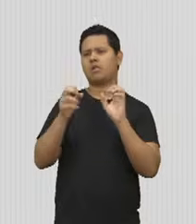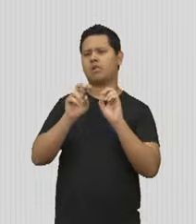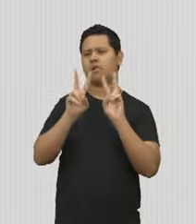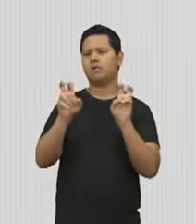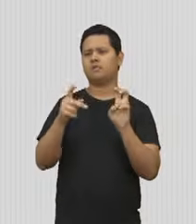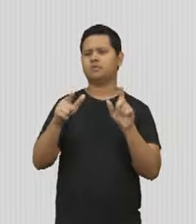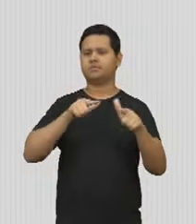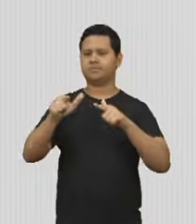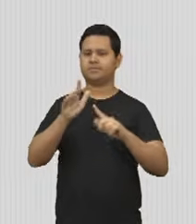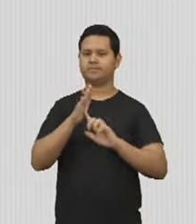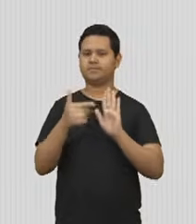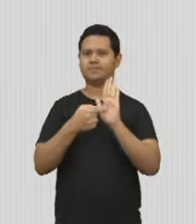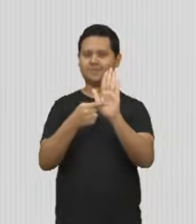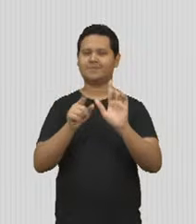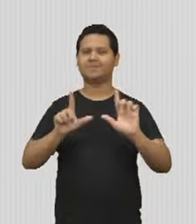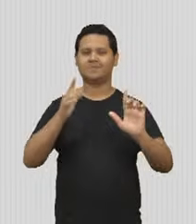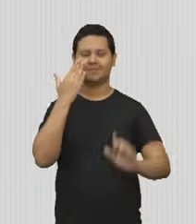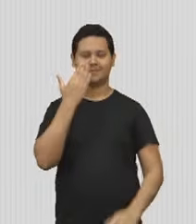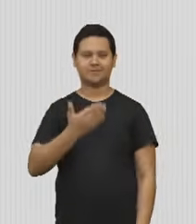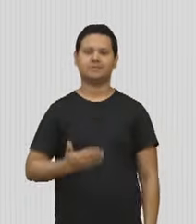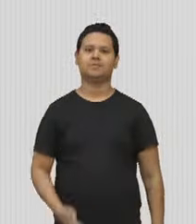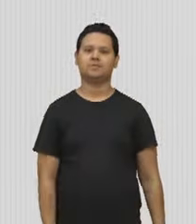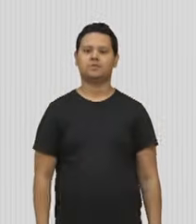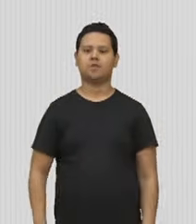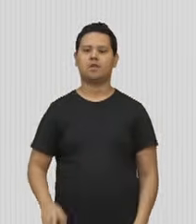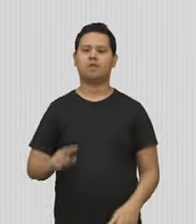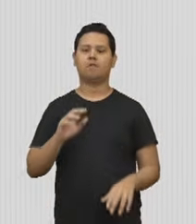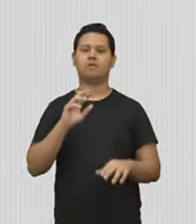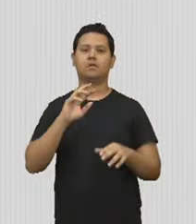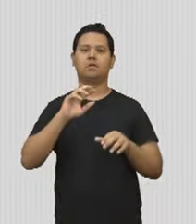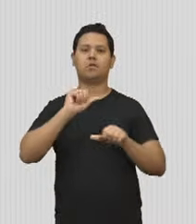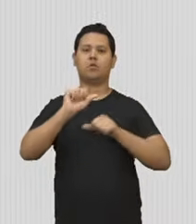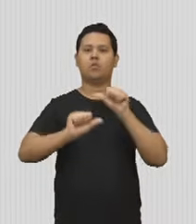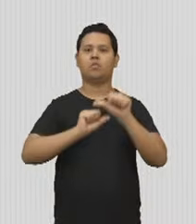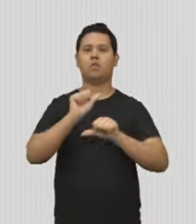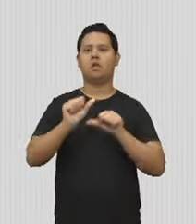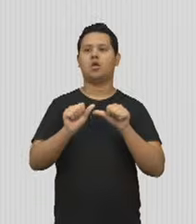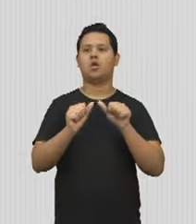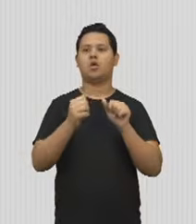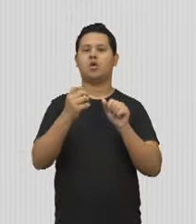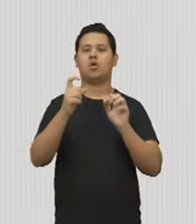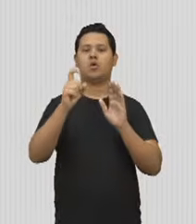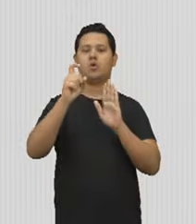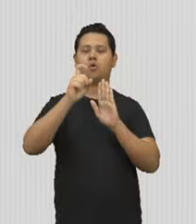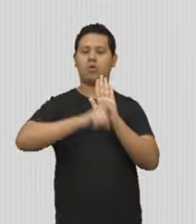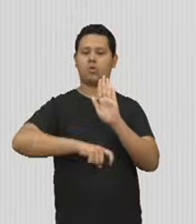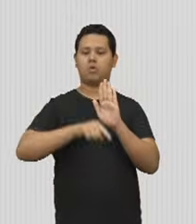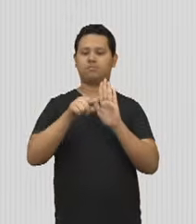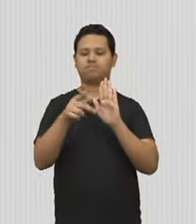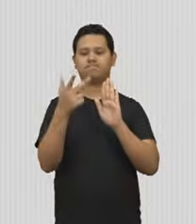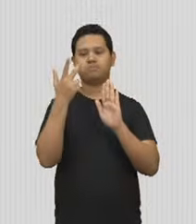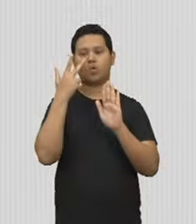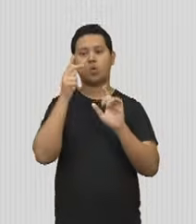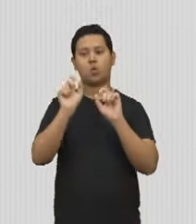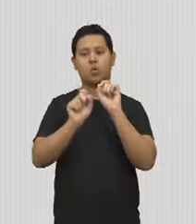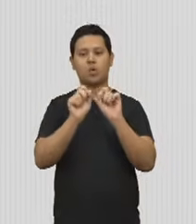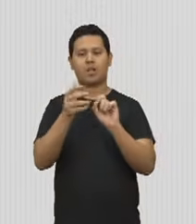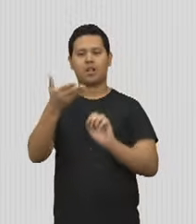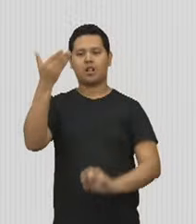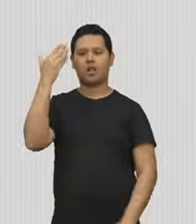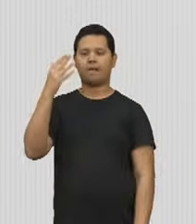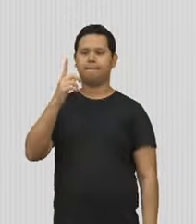trabalho que eu vou apresentar aqui para vocês, que vai alterar o Código Tributário Municipal, que é um código lá